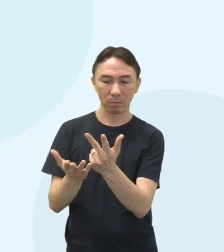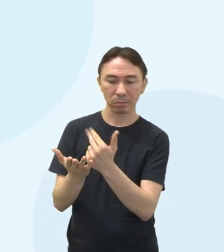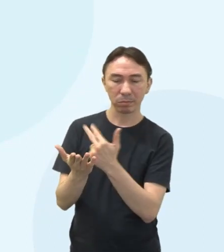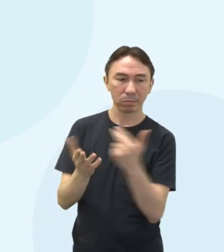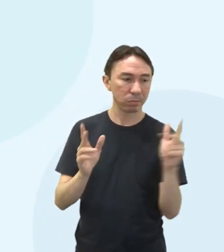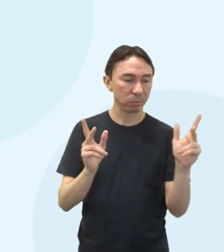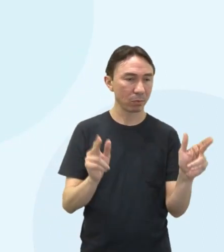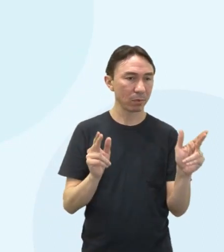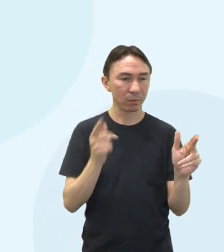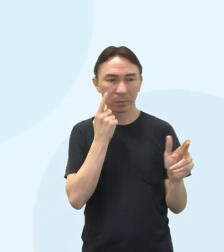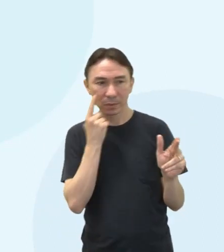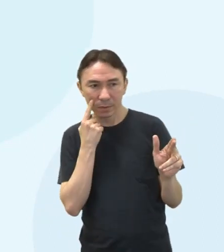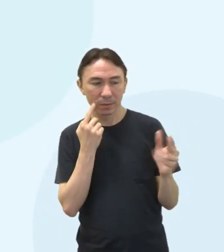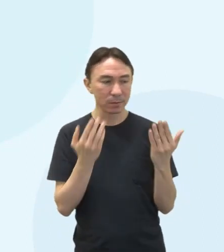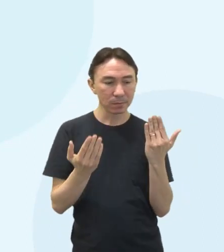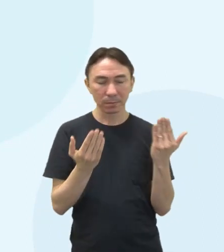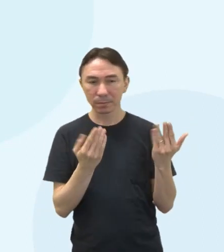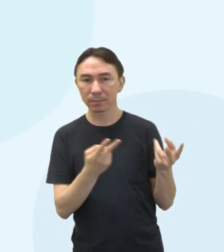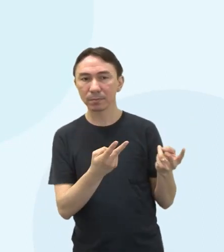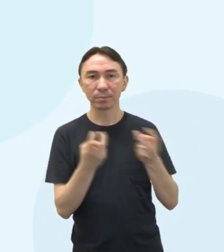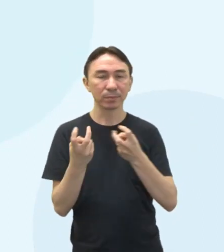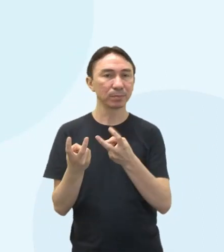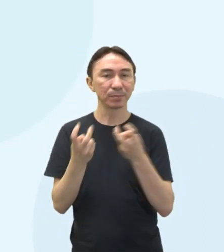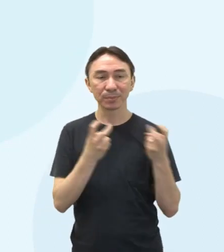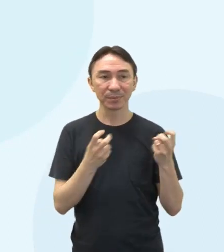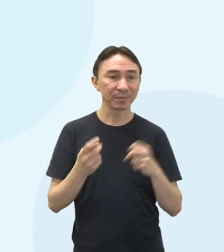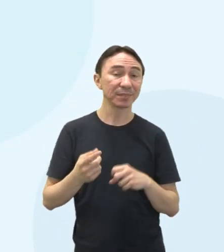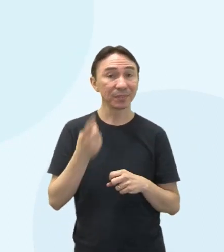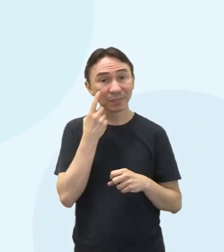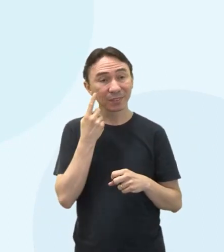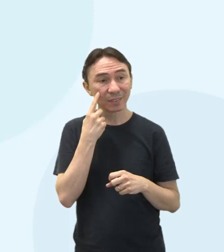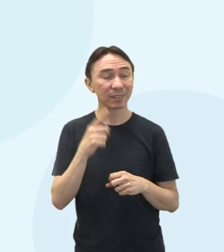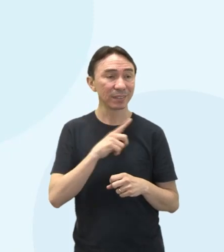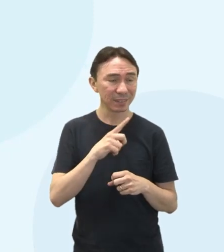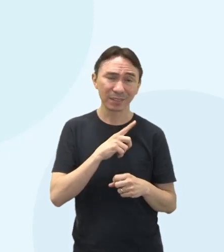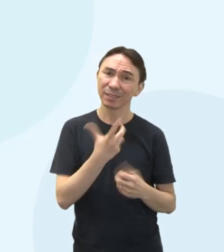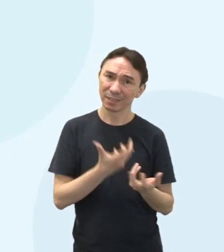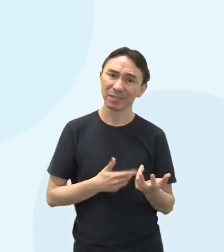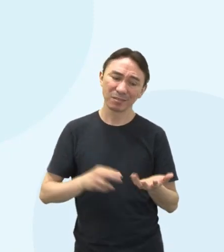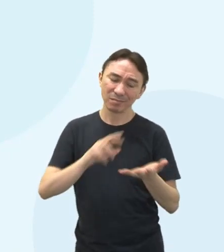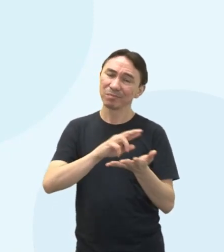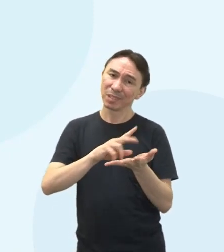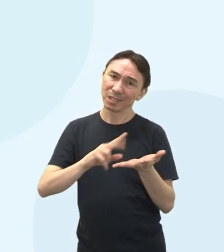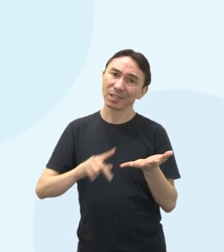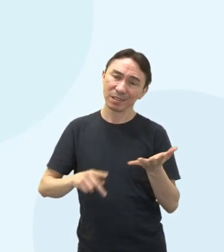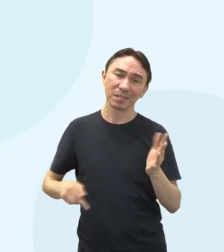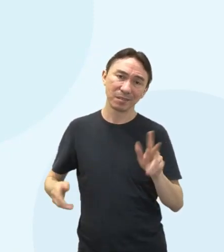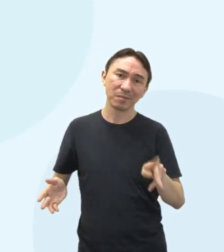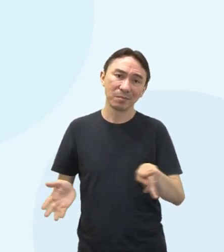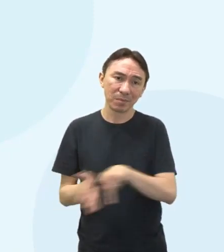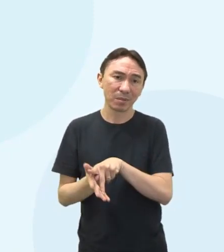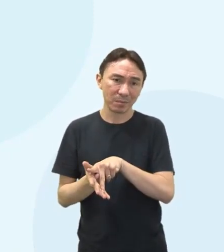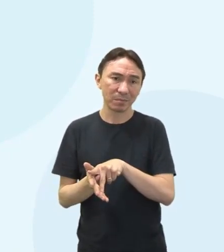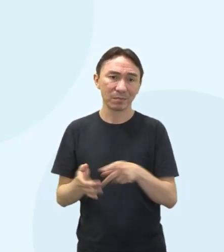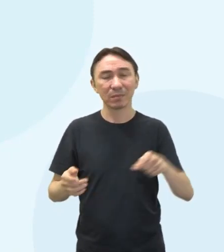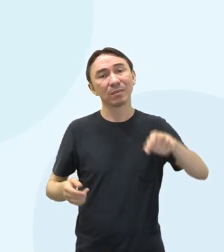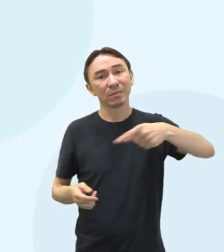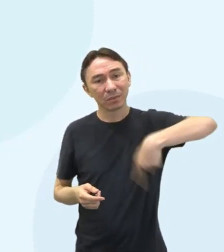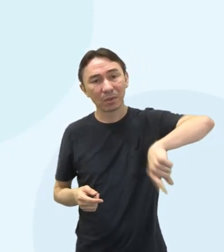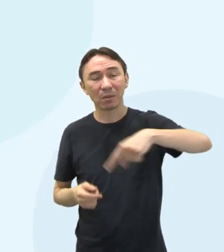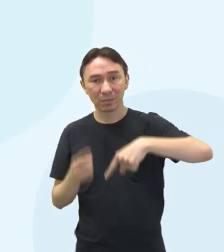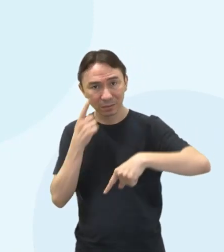características né o as figuras geométricas tem inúmeras características né que nós podemos destacar né